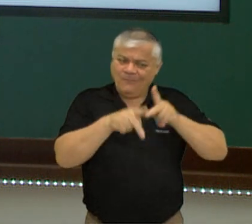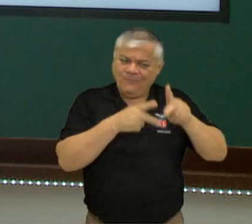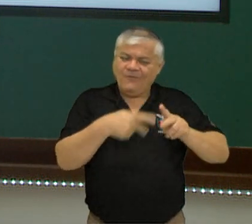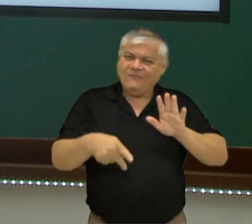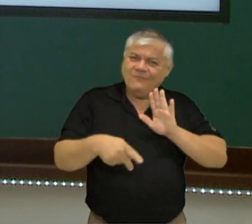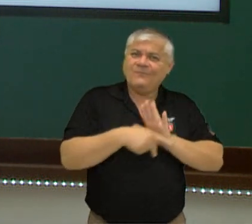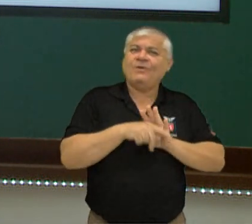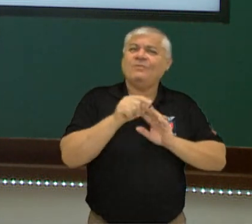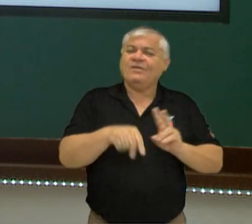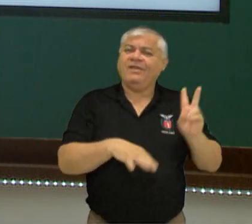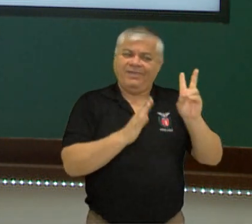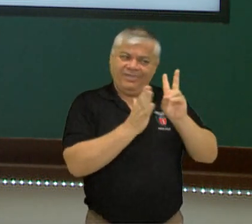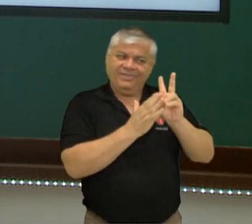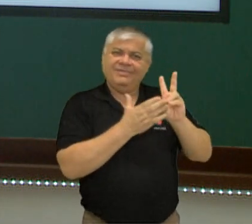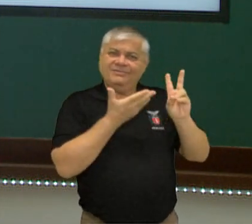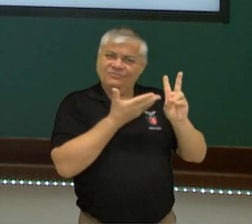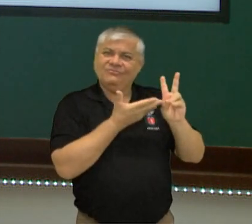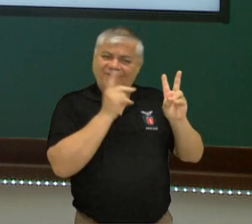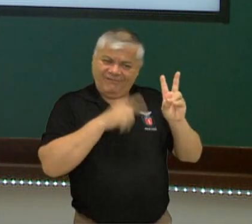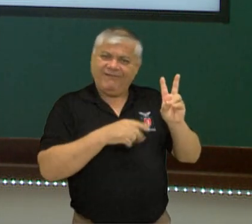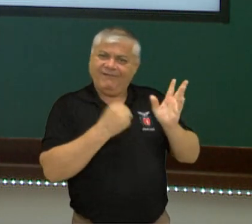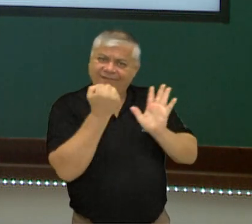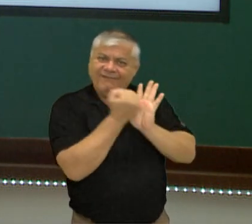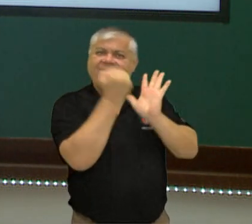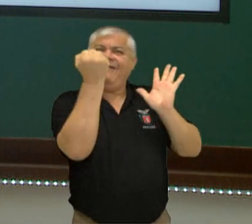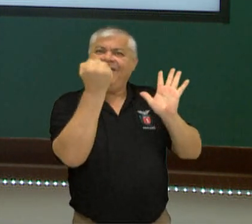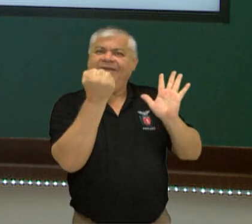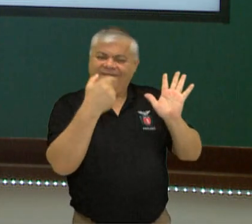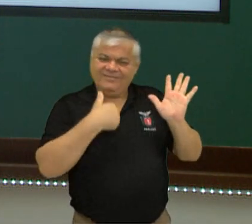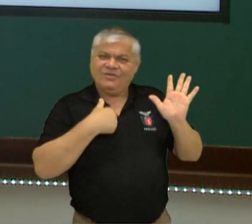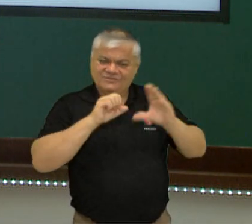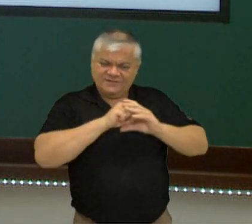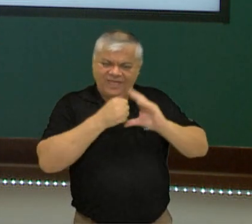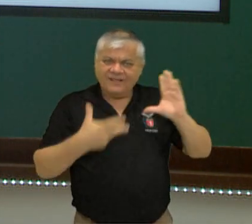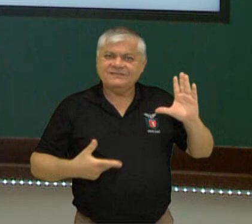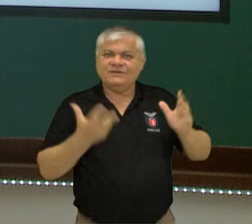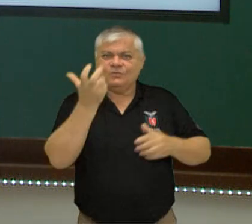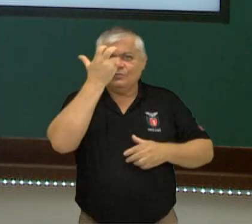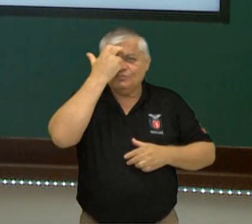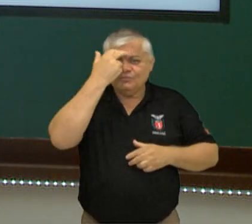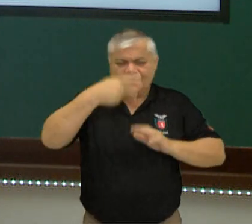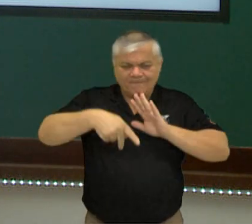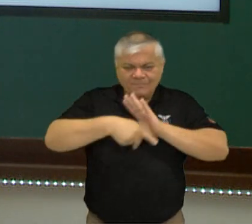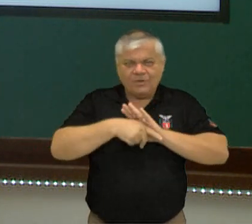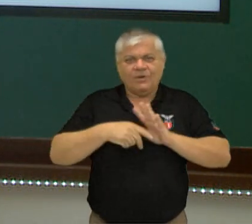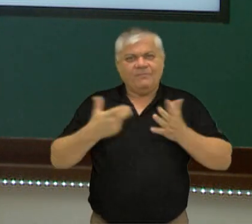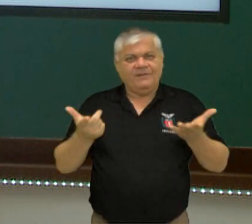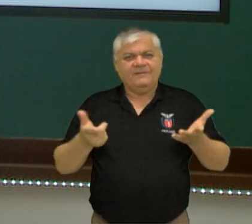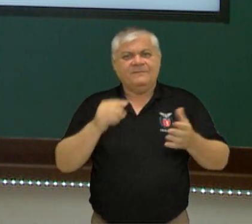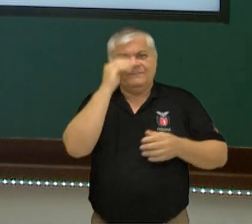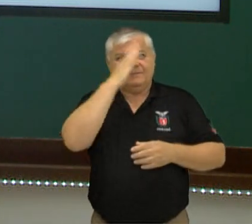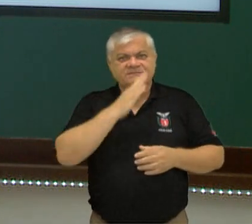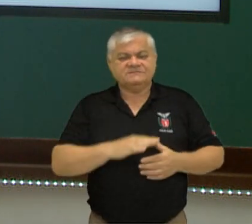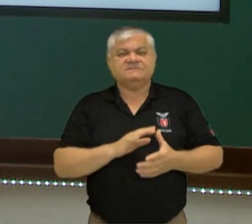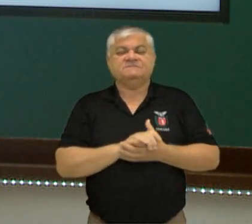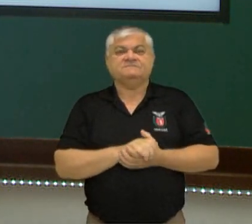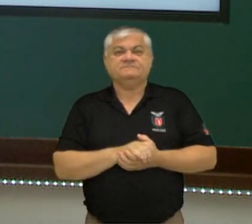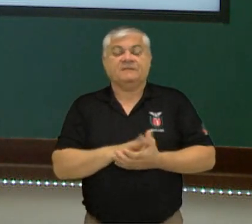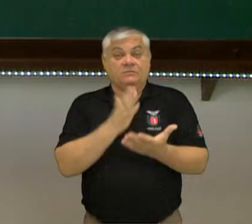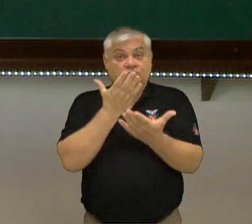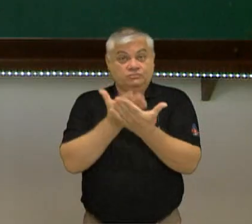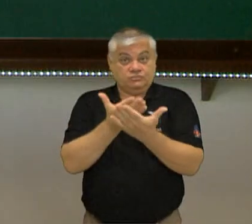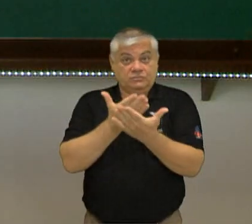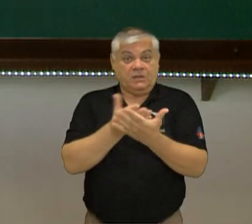brasileiro é a matriz indígena, né? Então que traz aí a nossa cultura, né? Compõe a nossa cultura. Estudar, portanto,